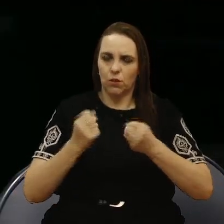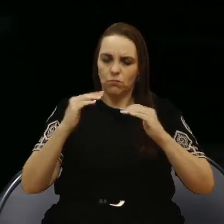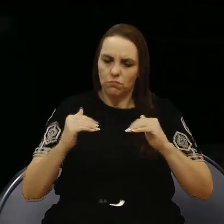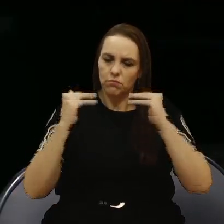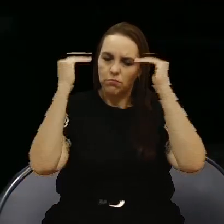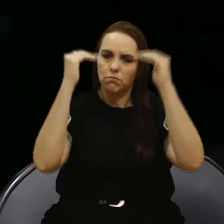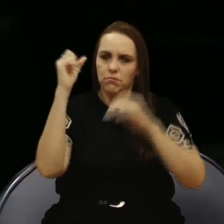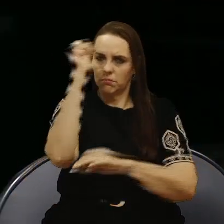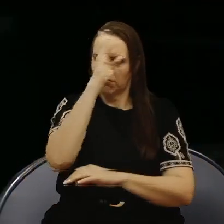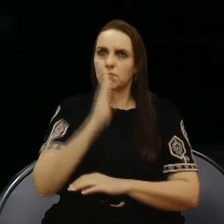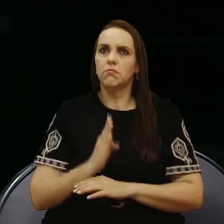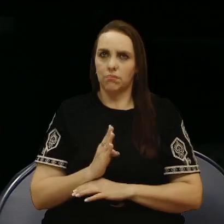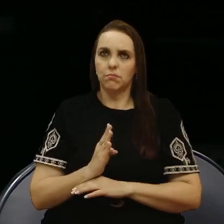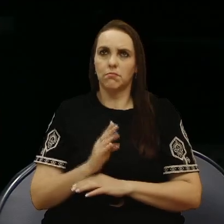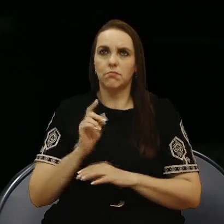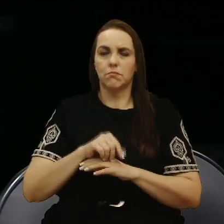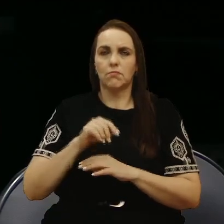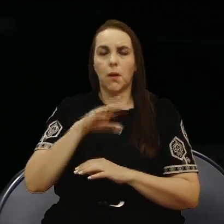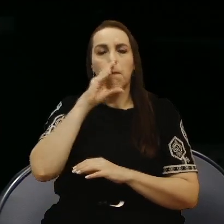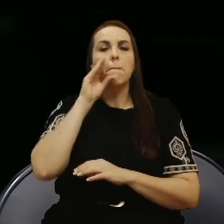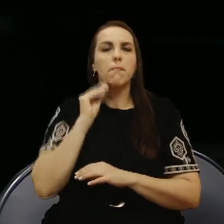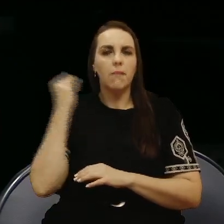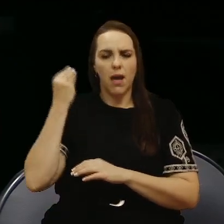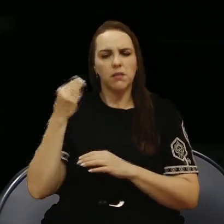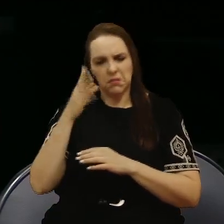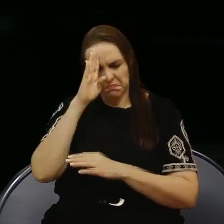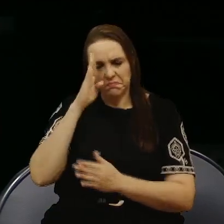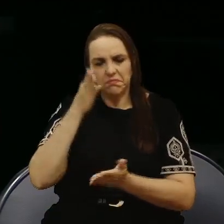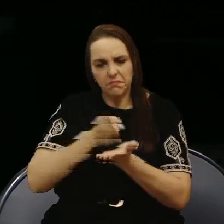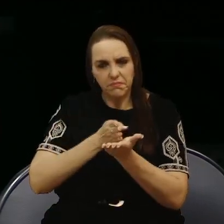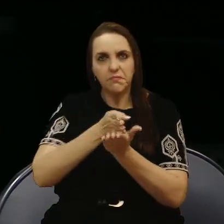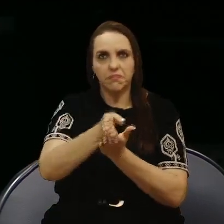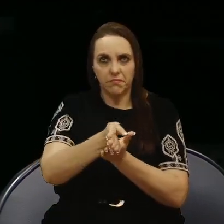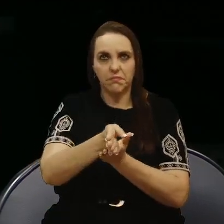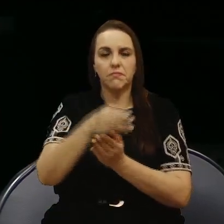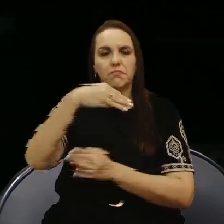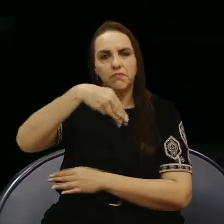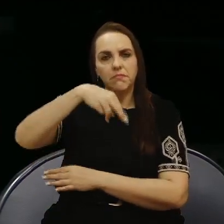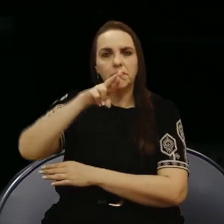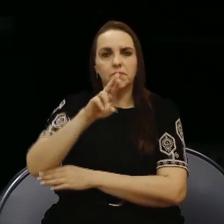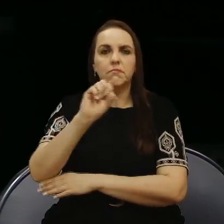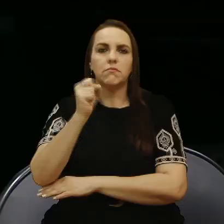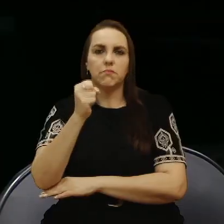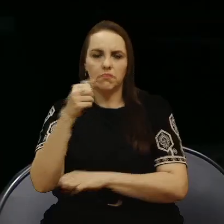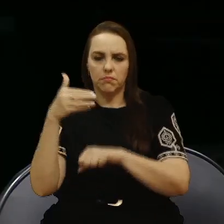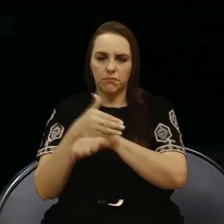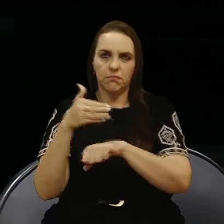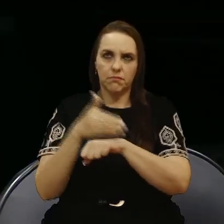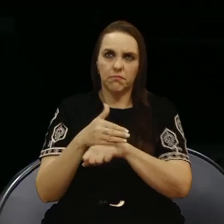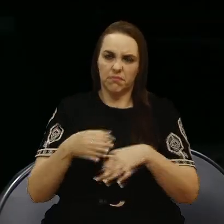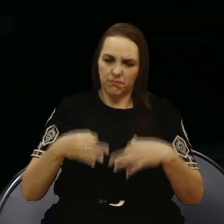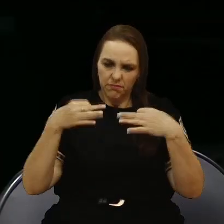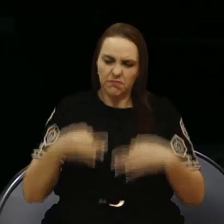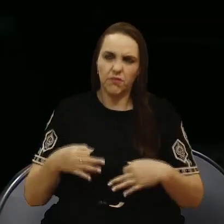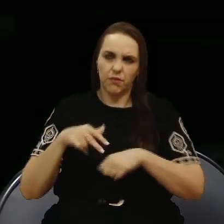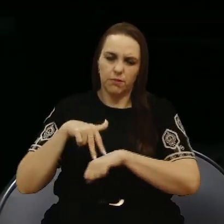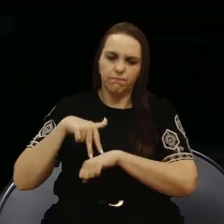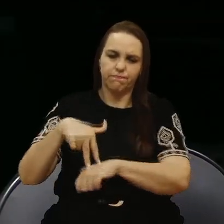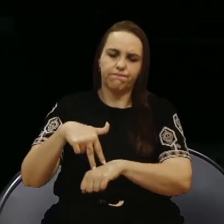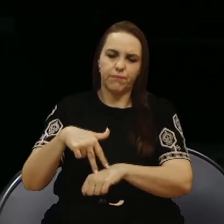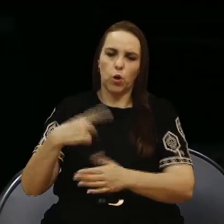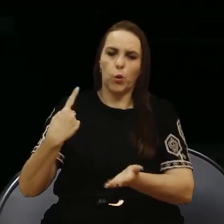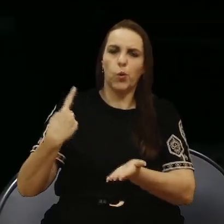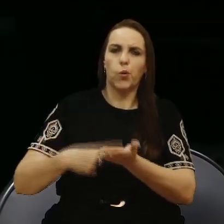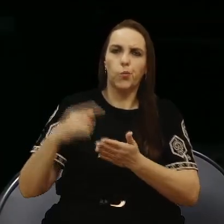convicto, integrou o movimento revolucionário 8 de outubro, MR8, atuando com firmeza, disciplina e compromisso político ao longo de décadas da